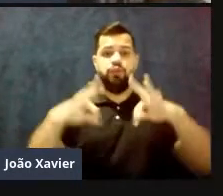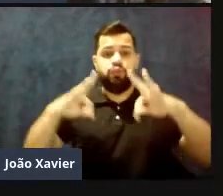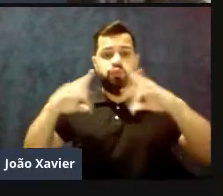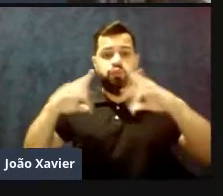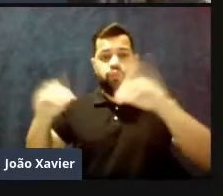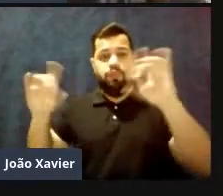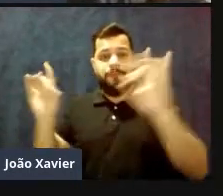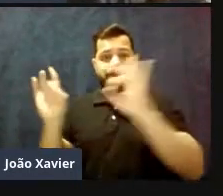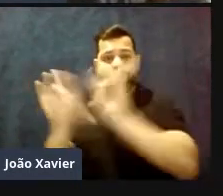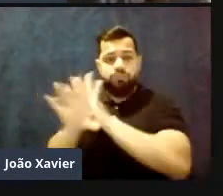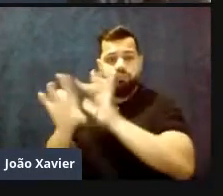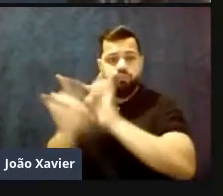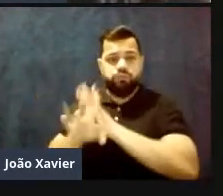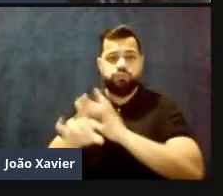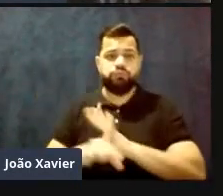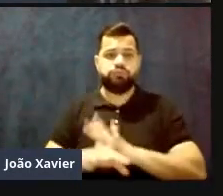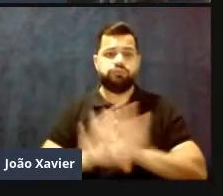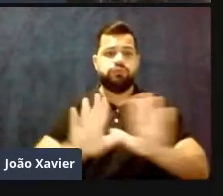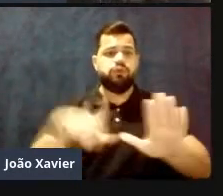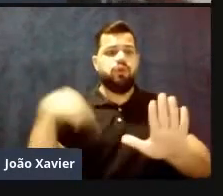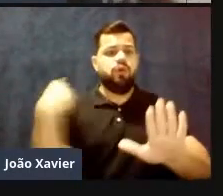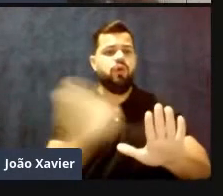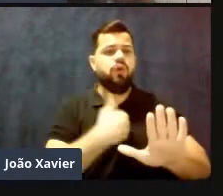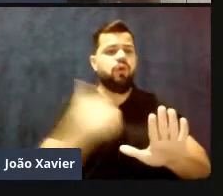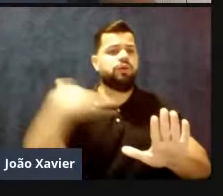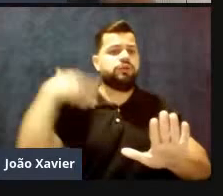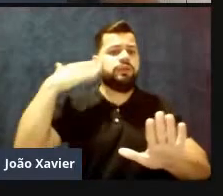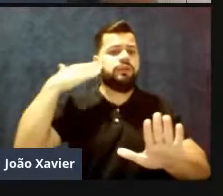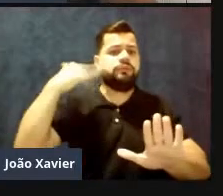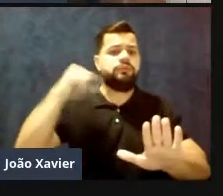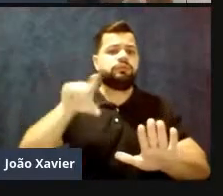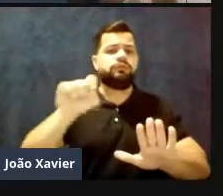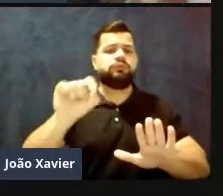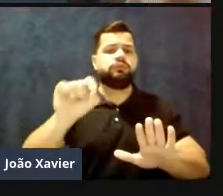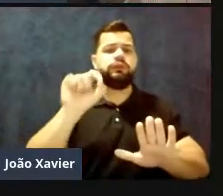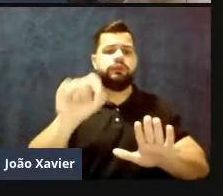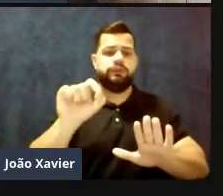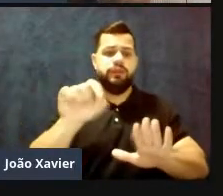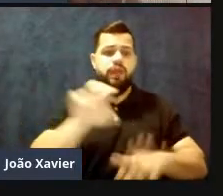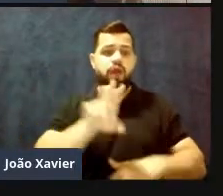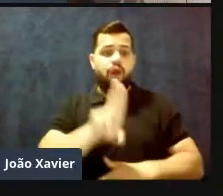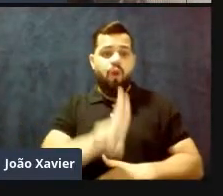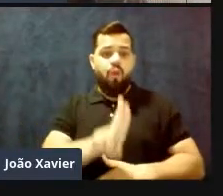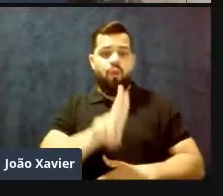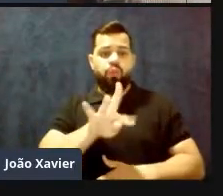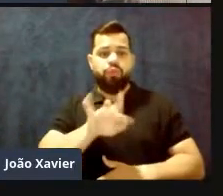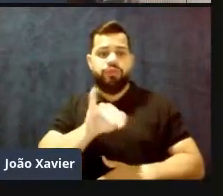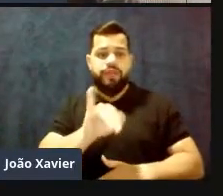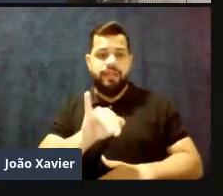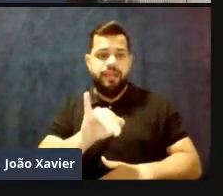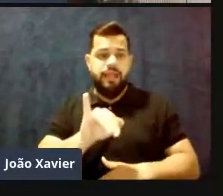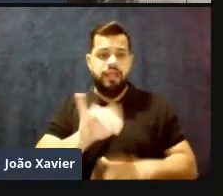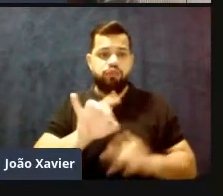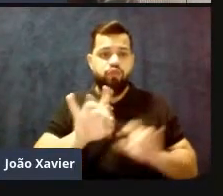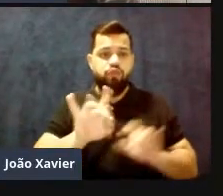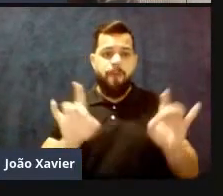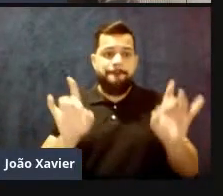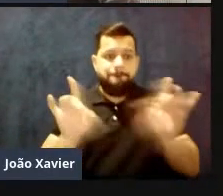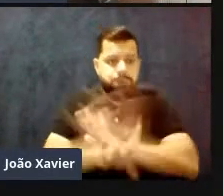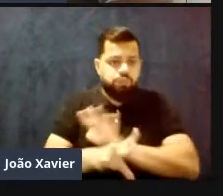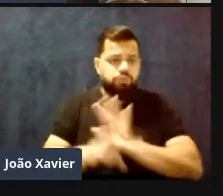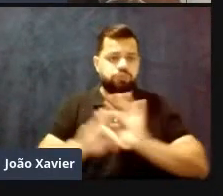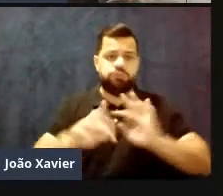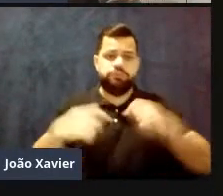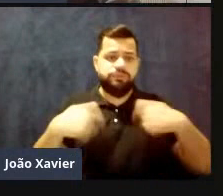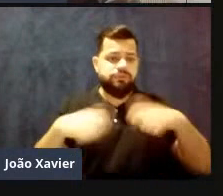gente entende que uma unidade de terapia intensiva é muito mais do que o paciente estar monitorizado ou em ventilação mecânica. Então, precisa ter uma